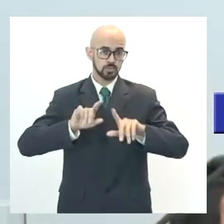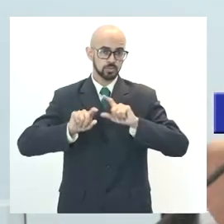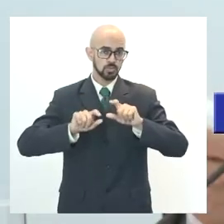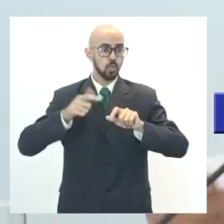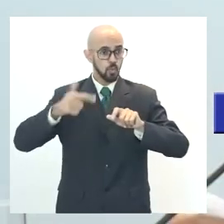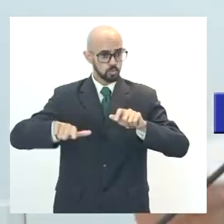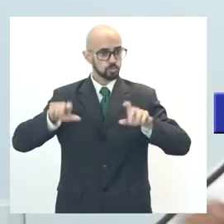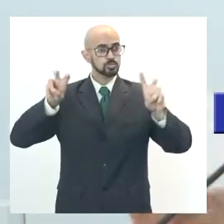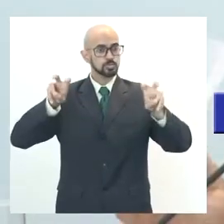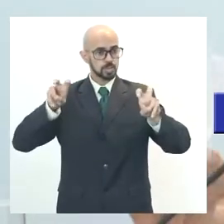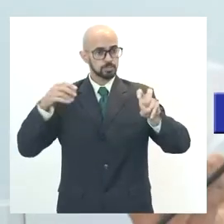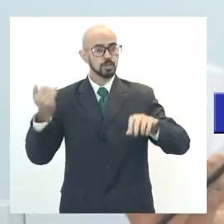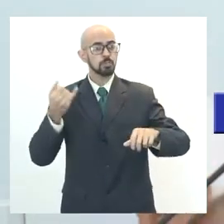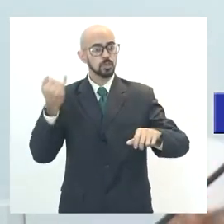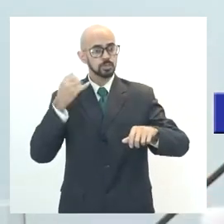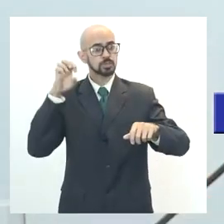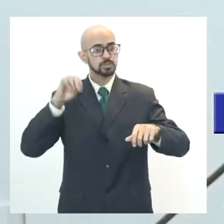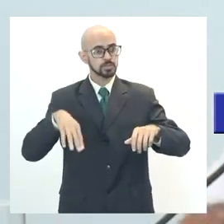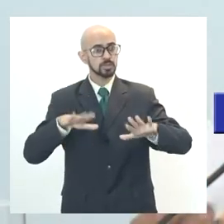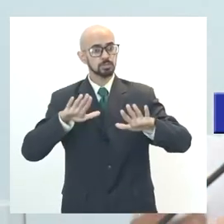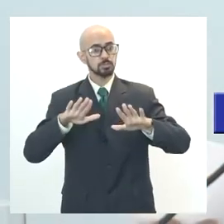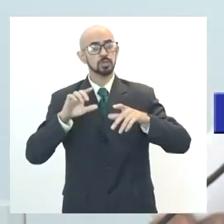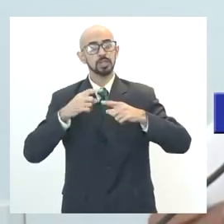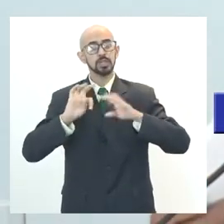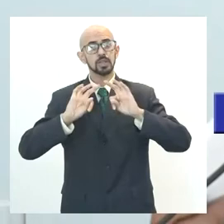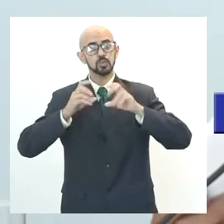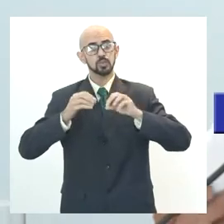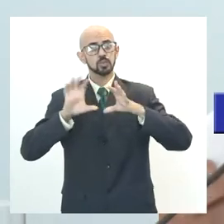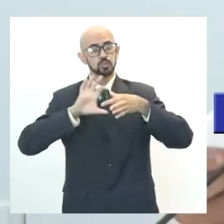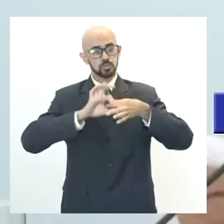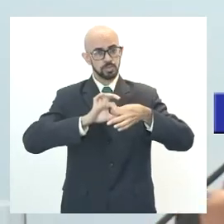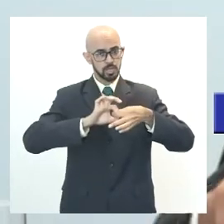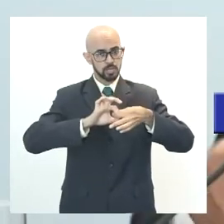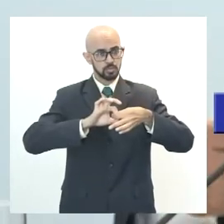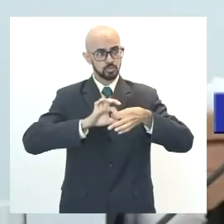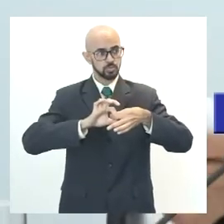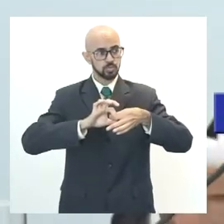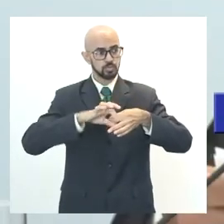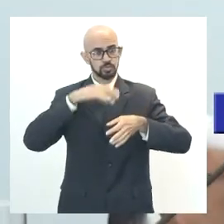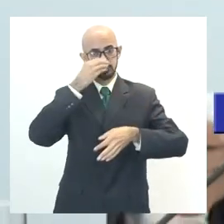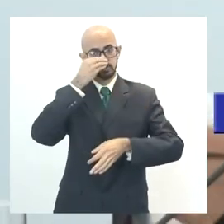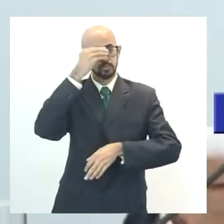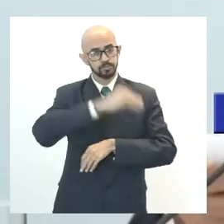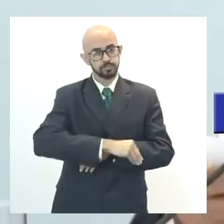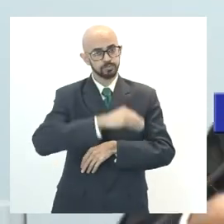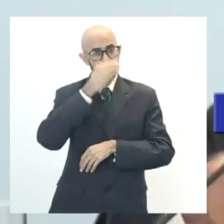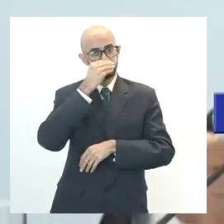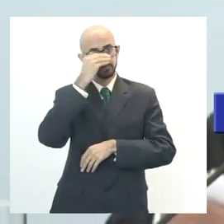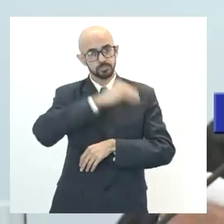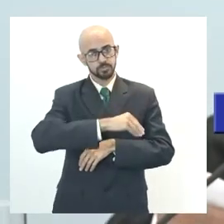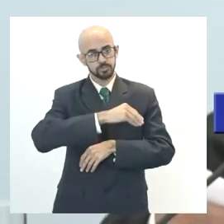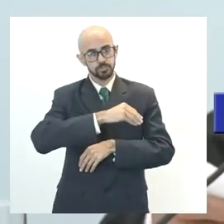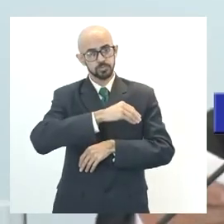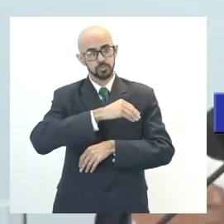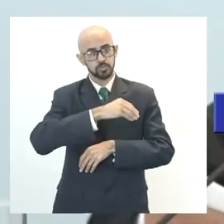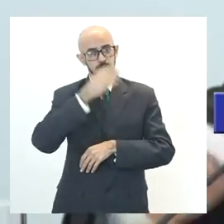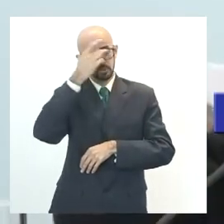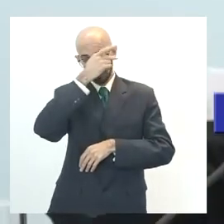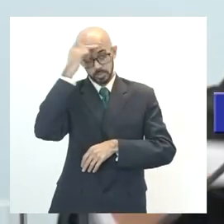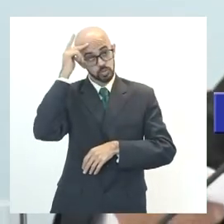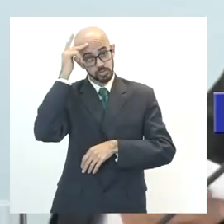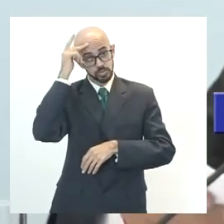temas não seja extremamente relevante que as coisas estão interligadas o desprezo para como as pessoas